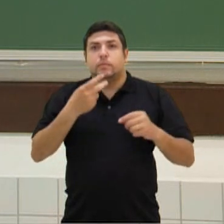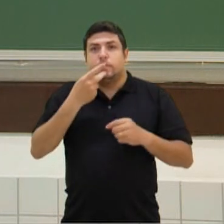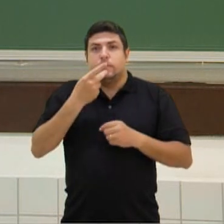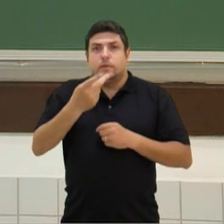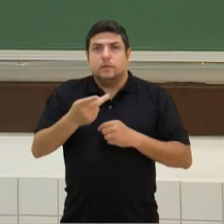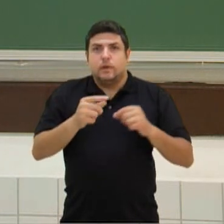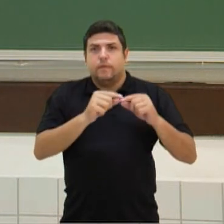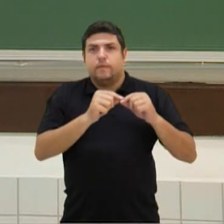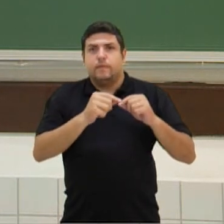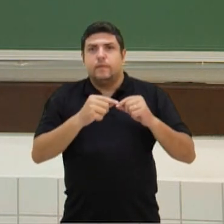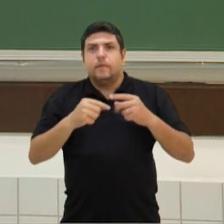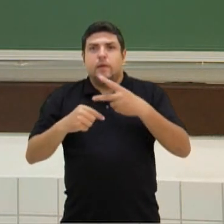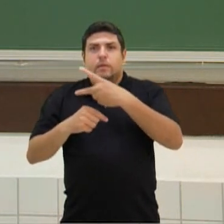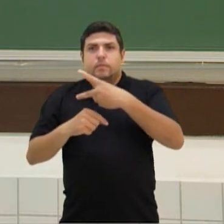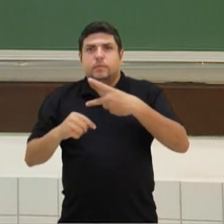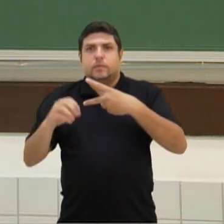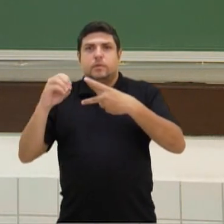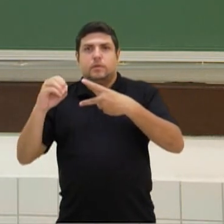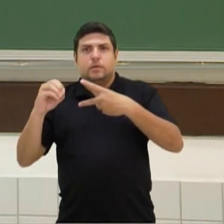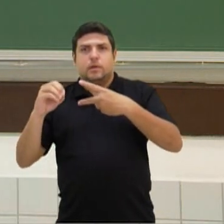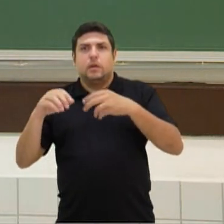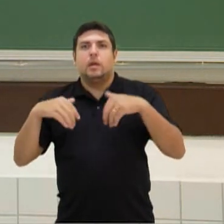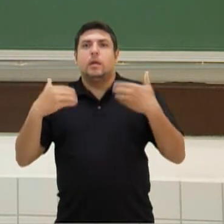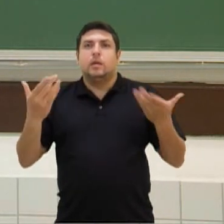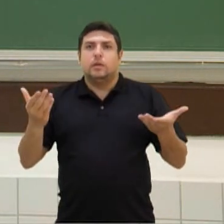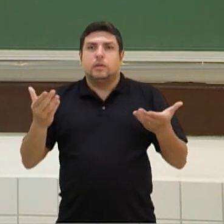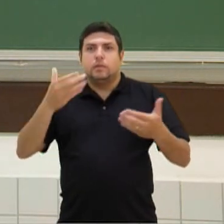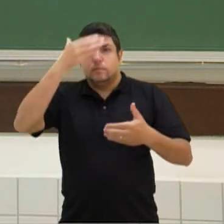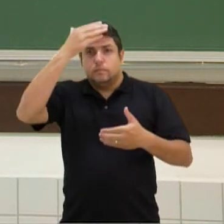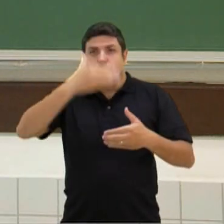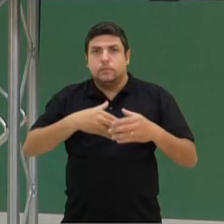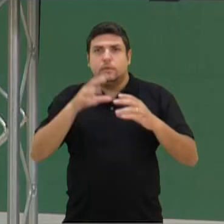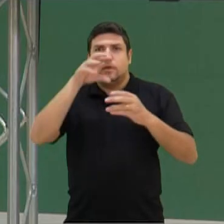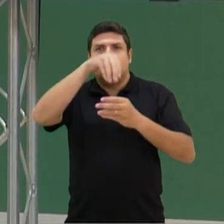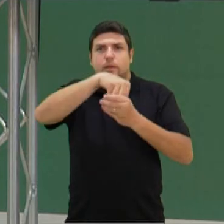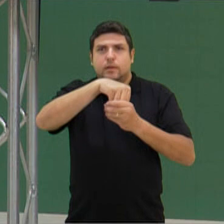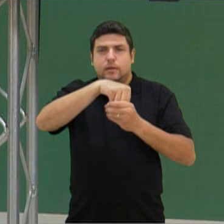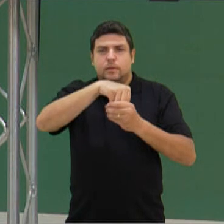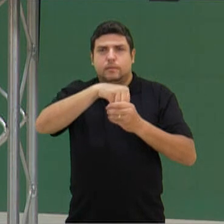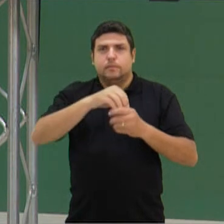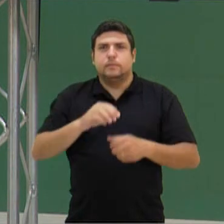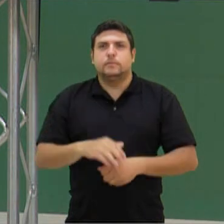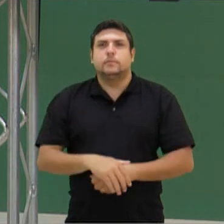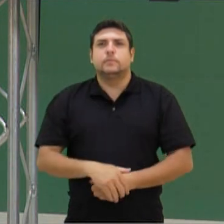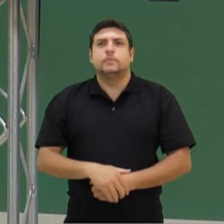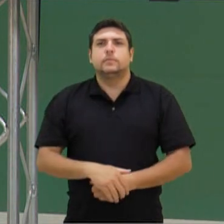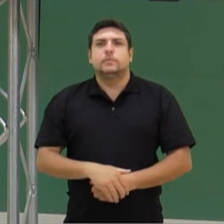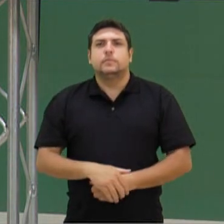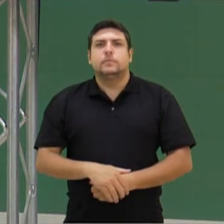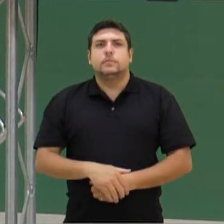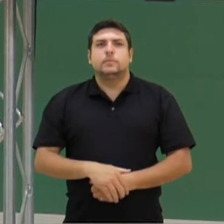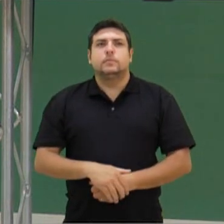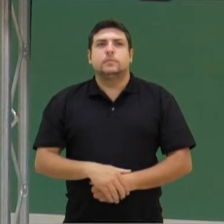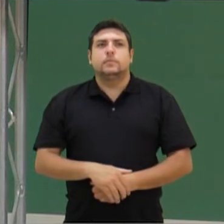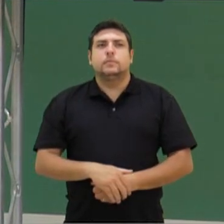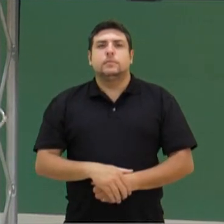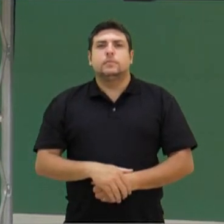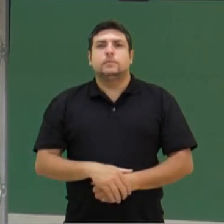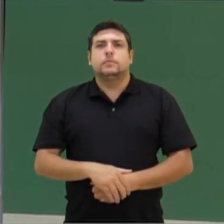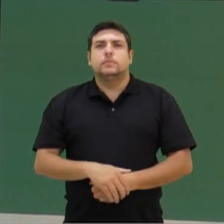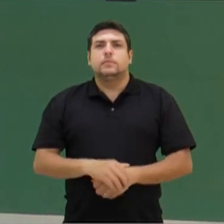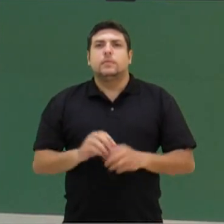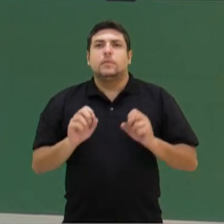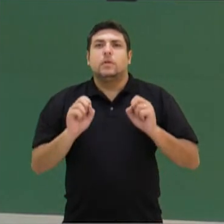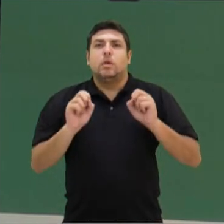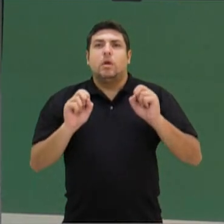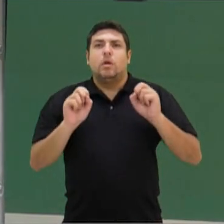menor, portanto, está na parte interna. Vamos lá? Vamos à frente agora? Bom, a gente viu inequação, gente. Então, a gente